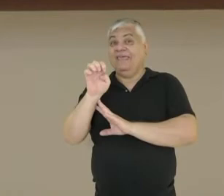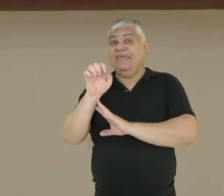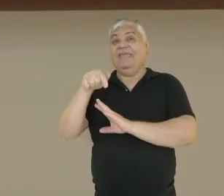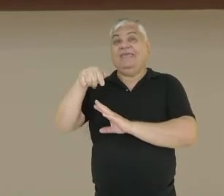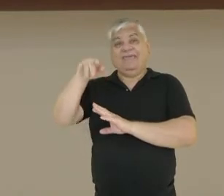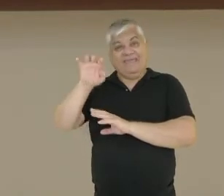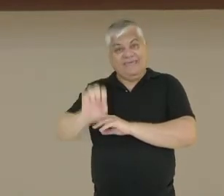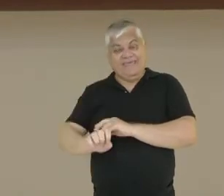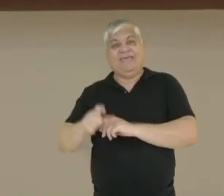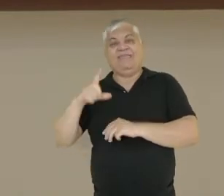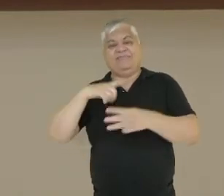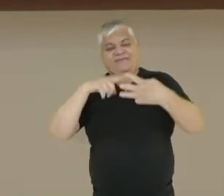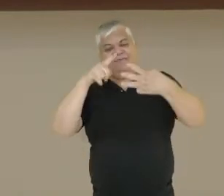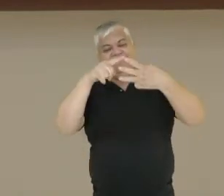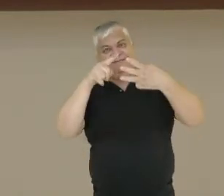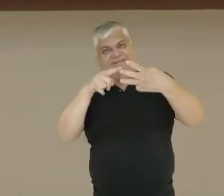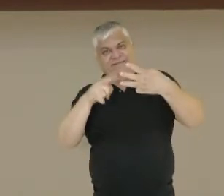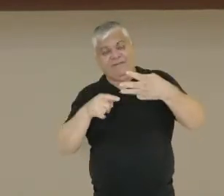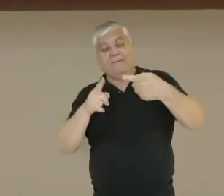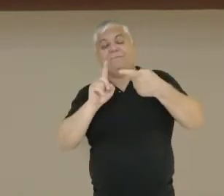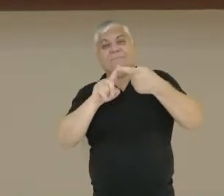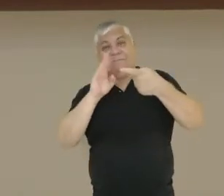Oração principal de que é uma informação.